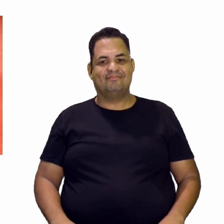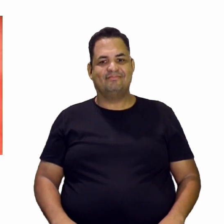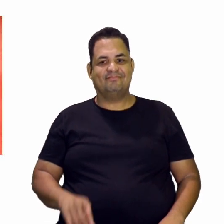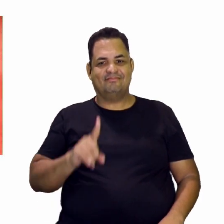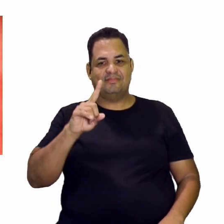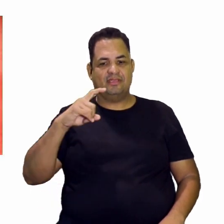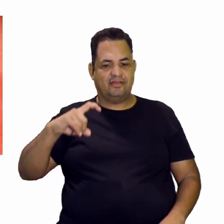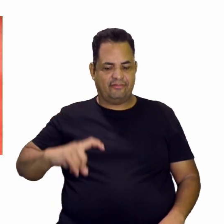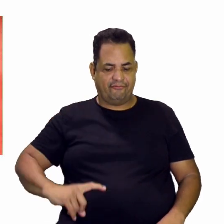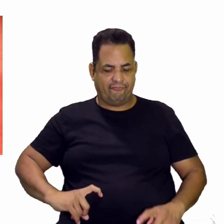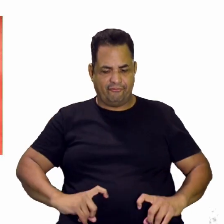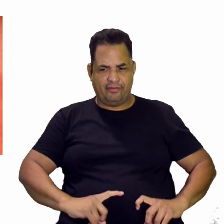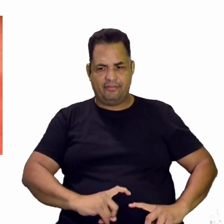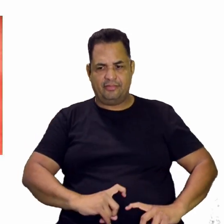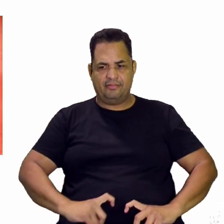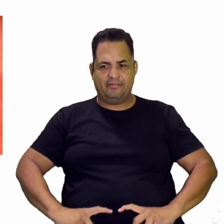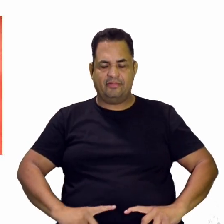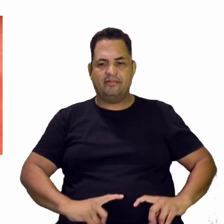verme,